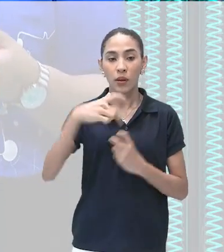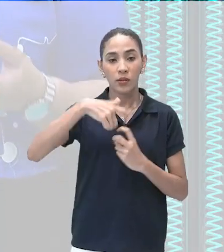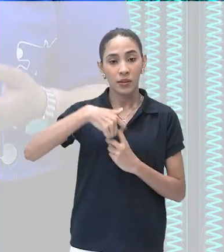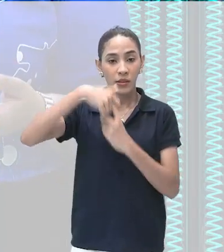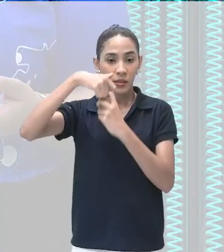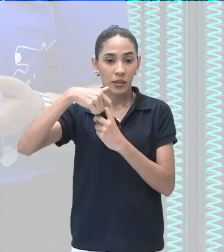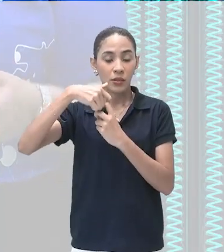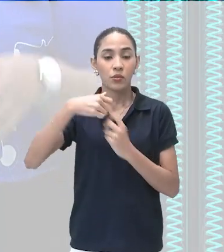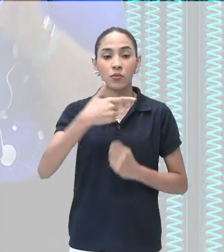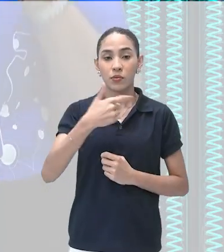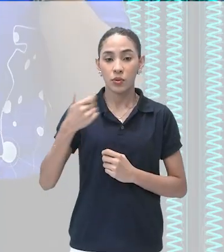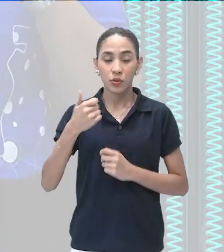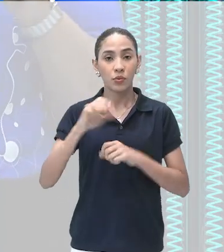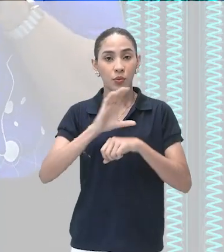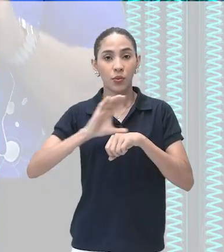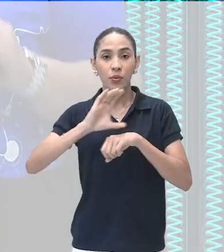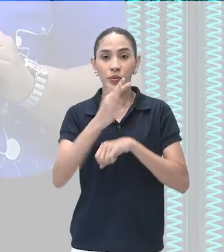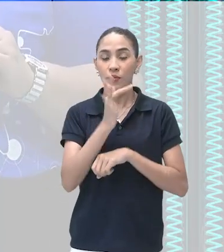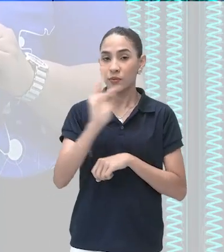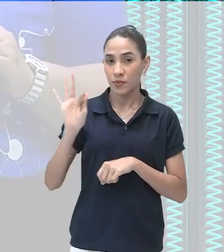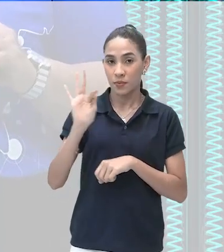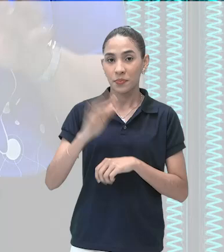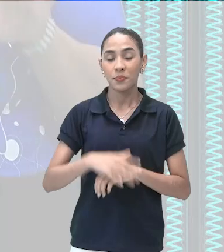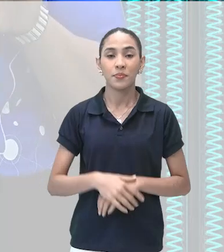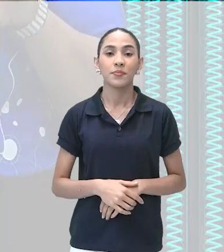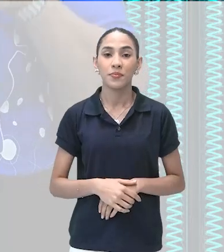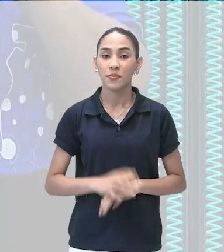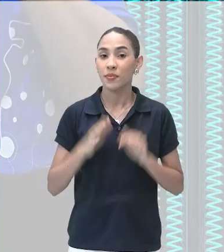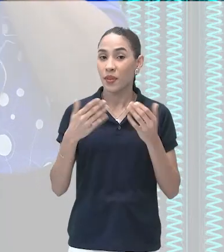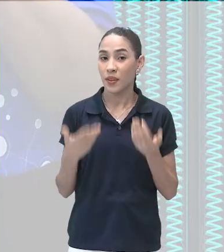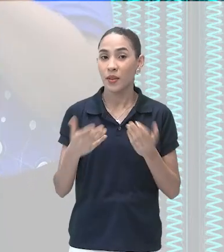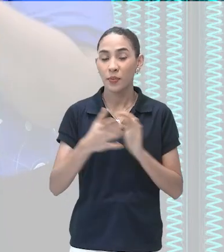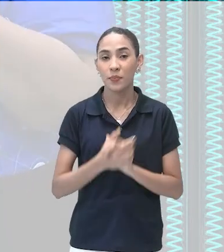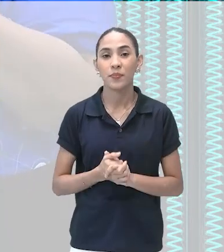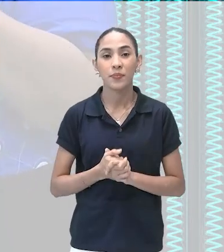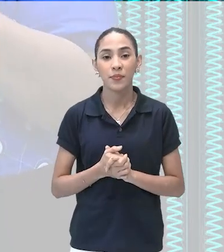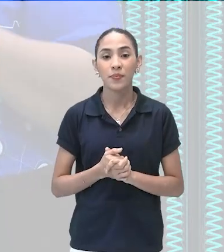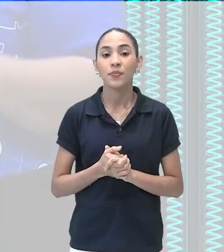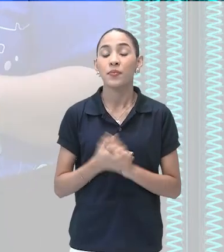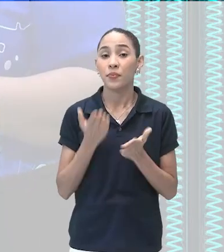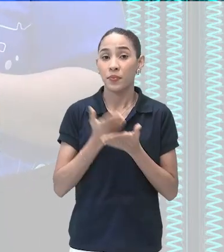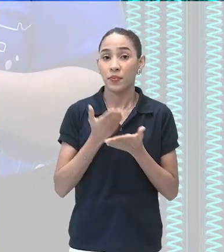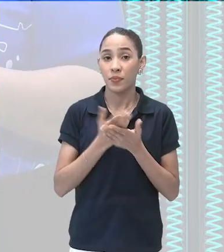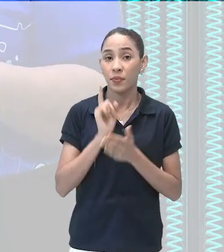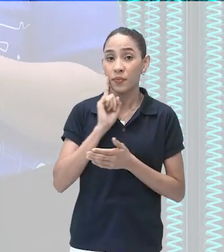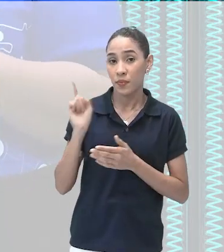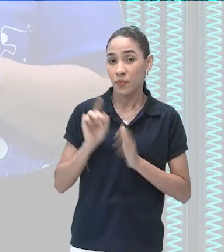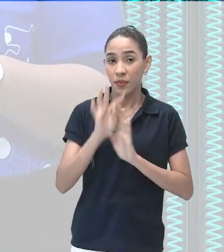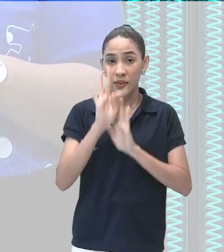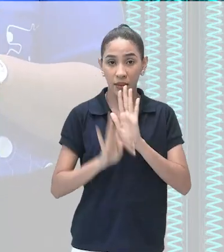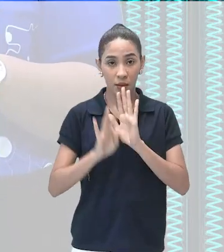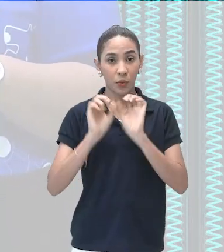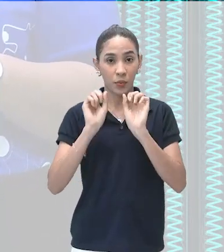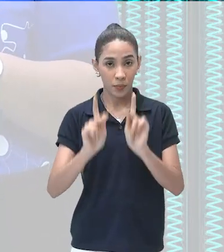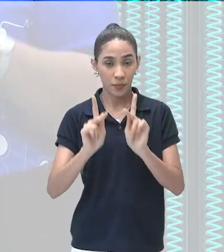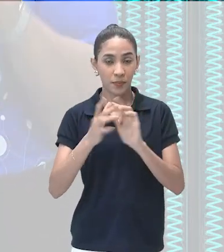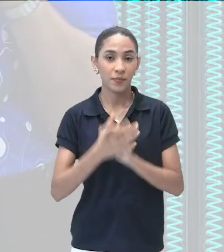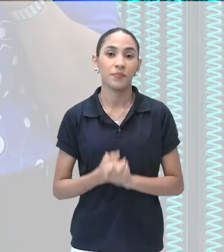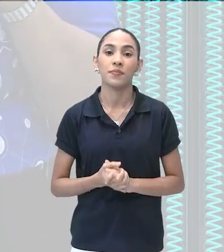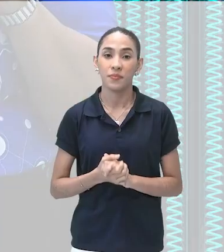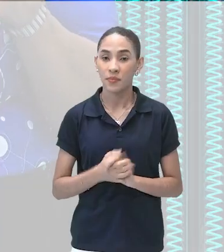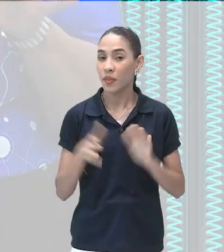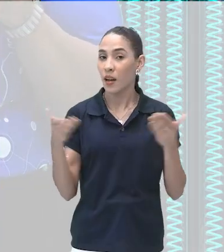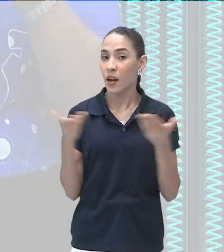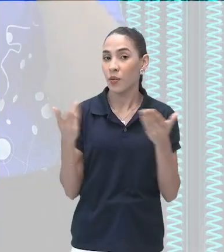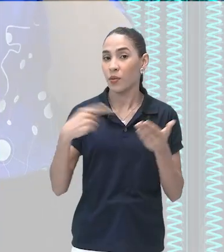84, inciso 21 da Constituição. Então, vamos trabalhar um pouco com este texto nessa aula, ok? Então,